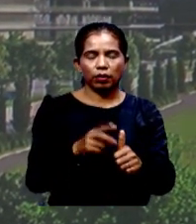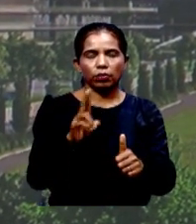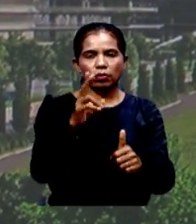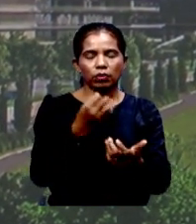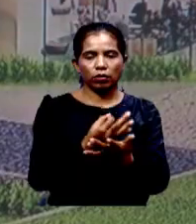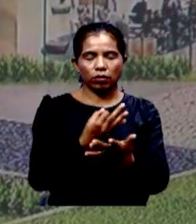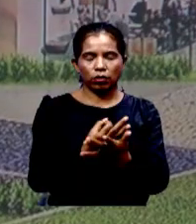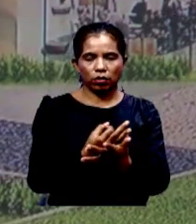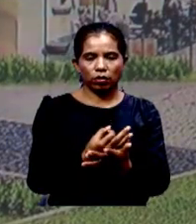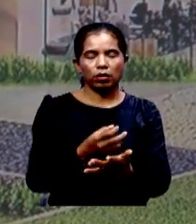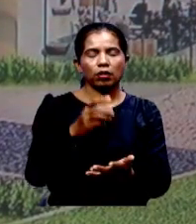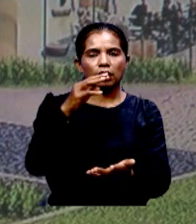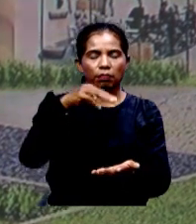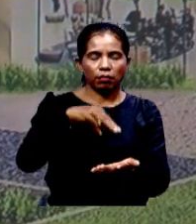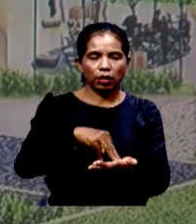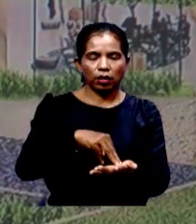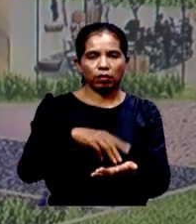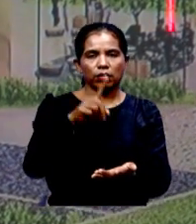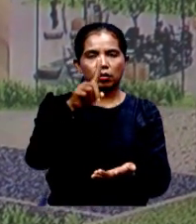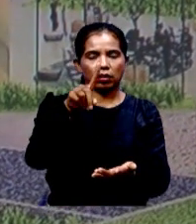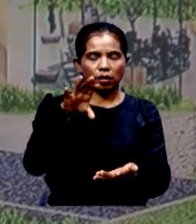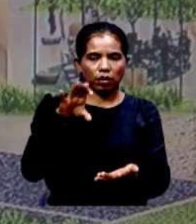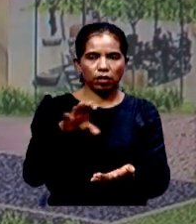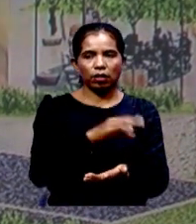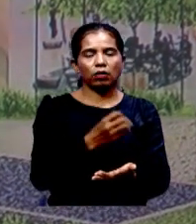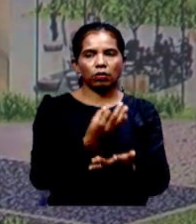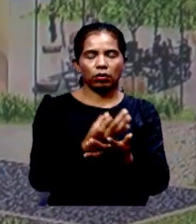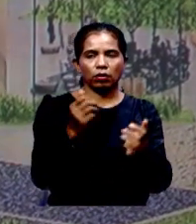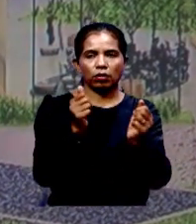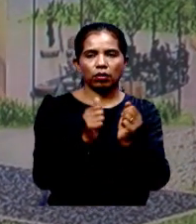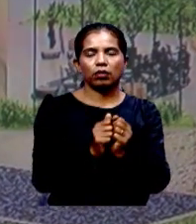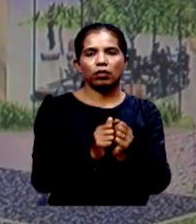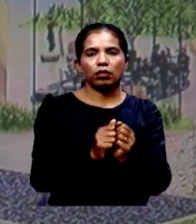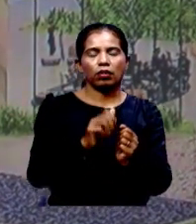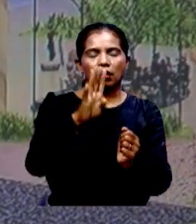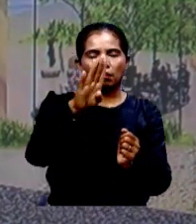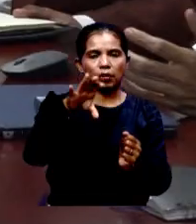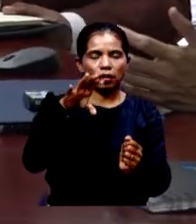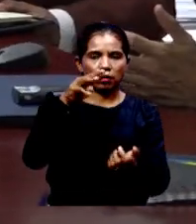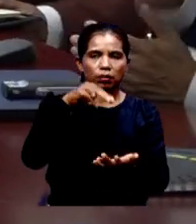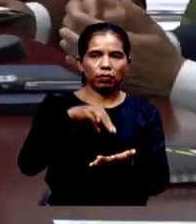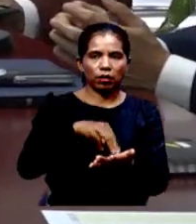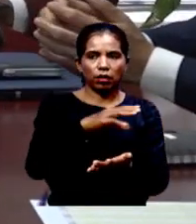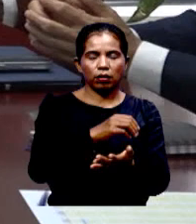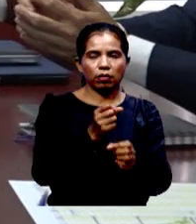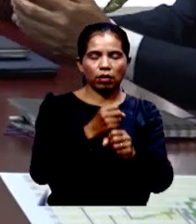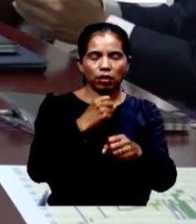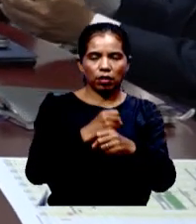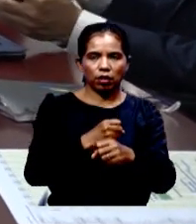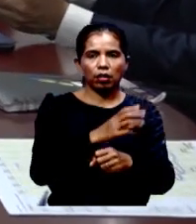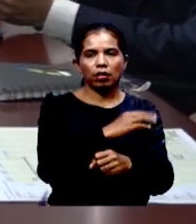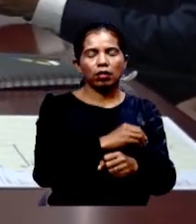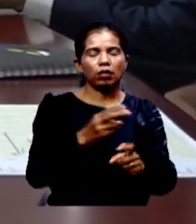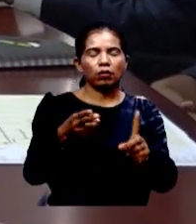orçamento tokon atushida no custo investimento lolos ho total tokon atushat ho de construir apartamento ida no